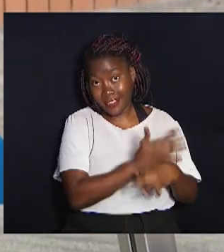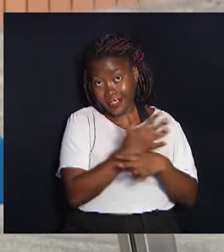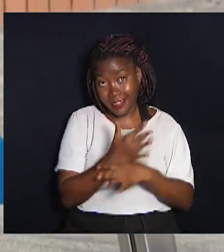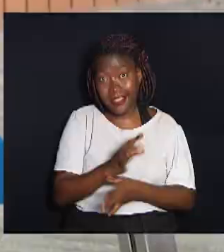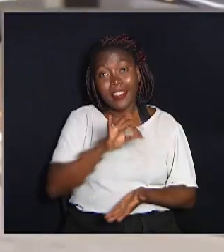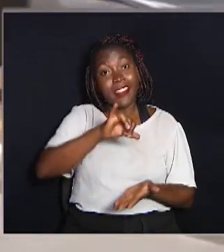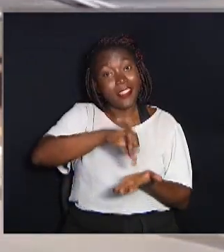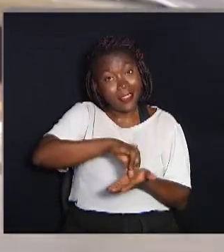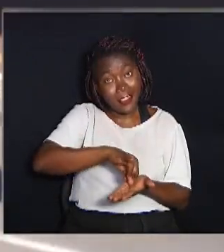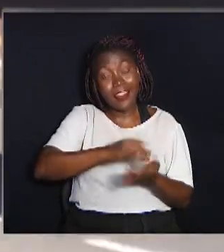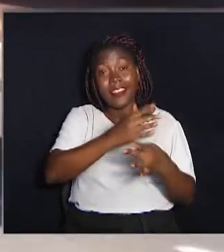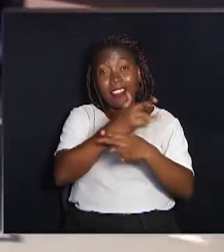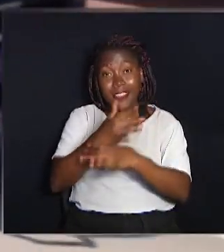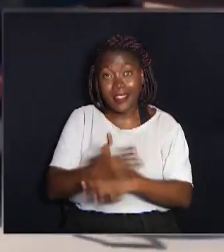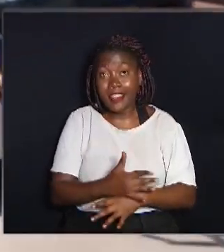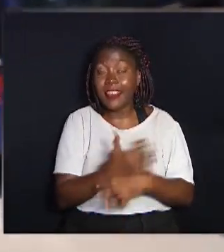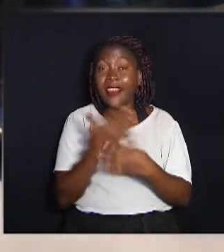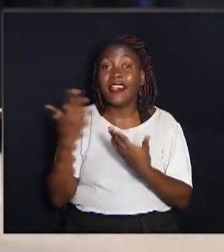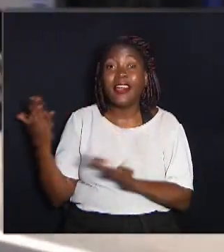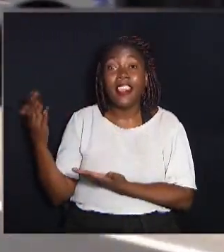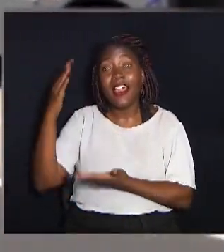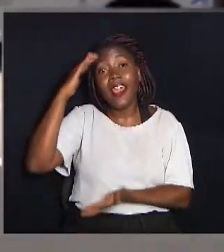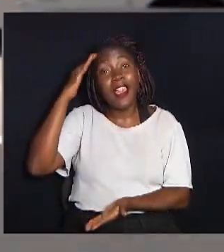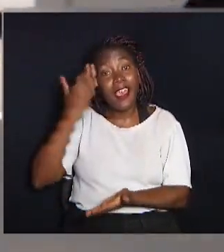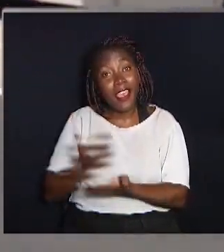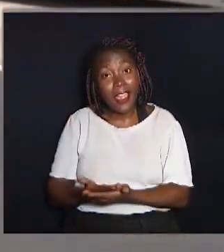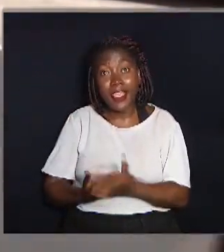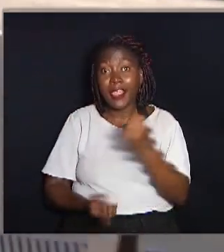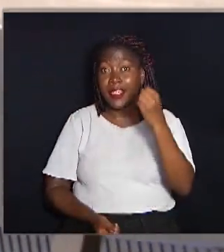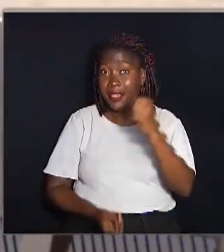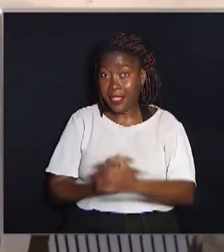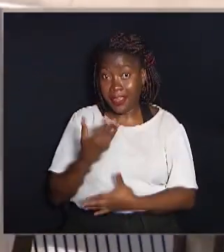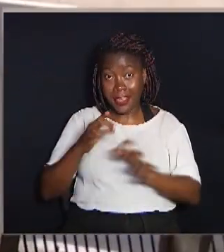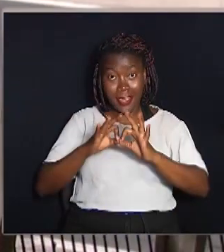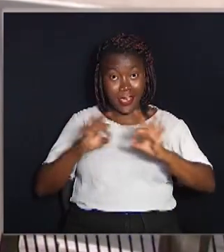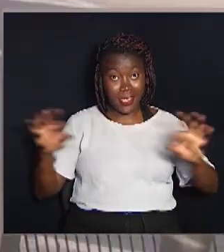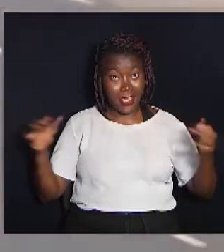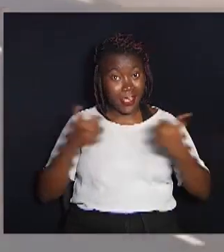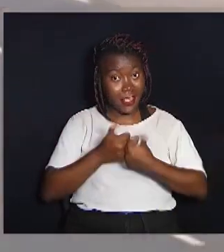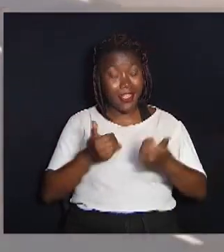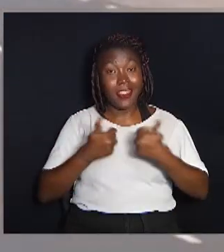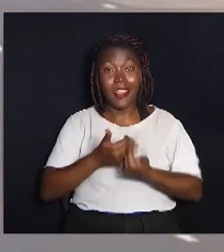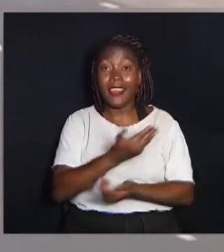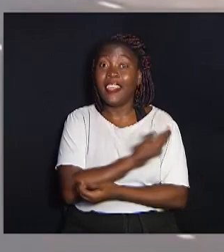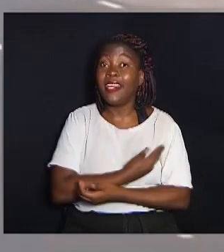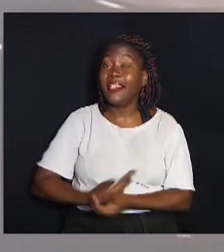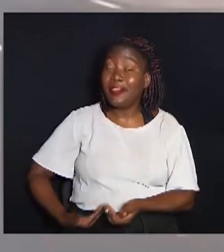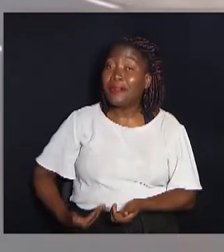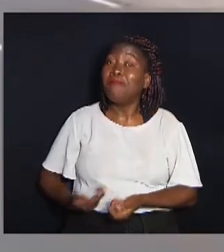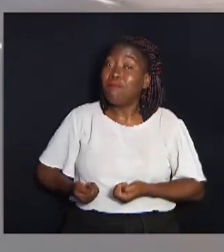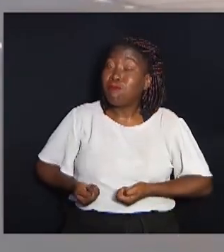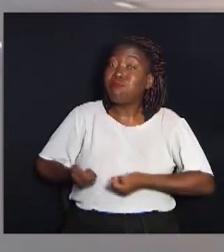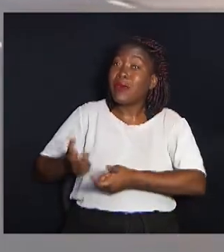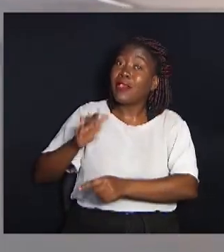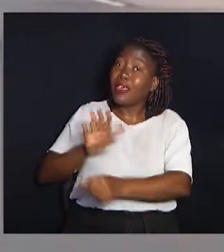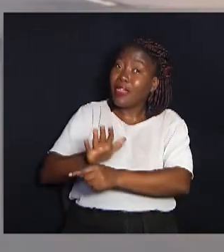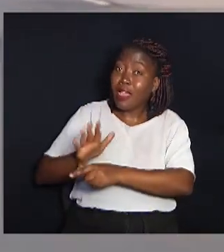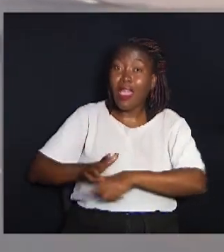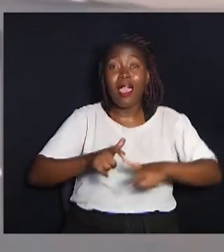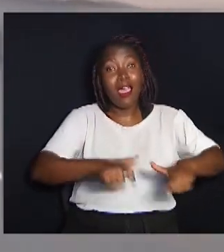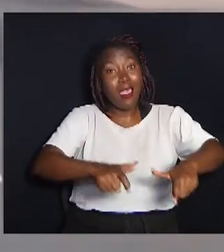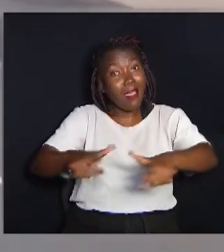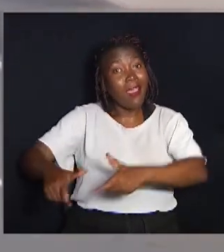metropolitano da cidade de Paulínia. O parlamentar acredita que a criação desta linha de transporte público deve beneficiar as regiões